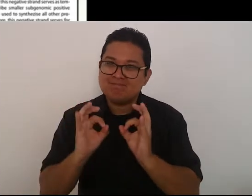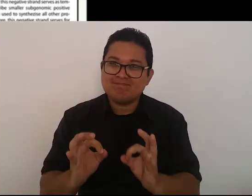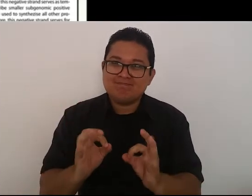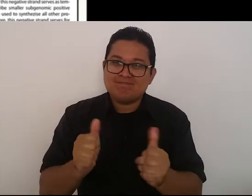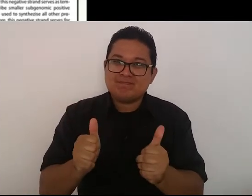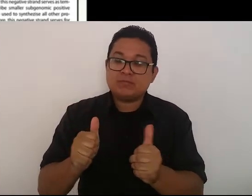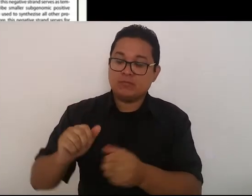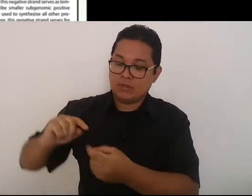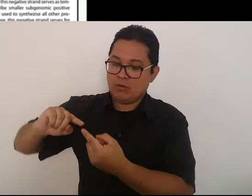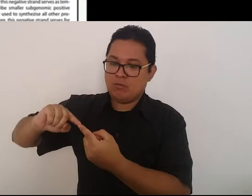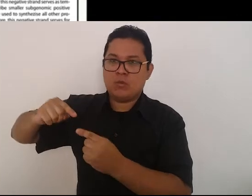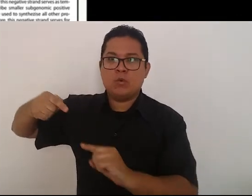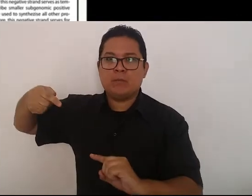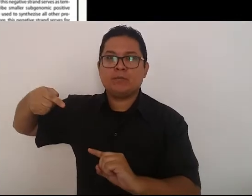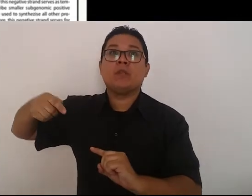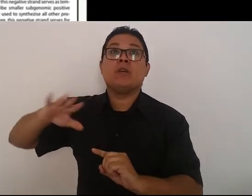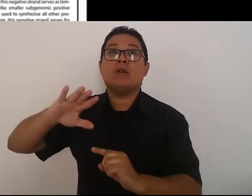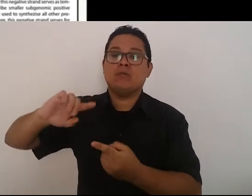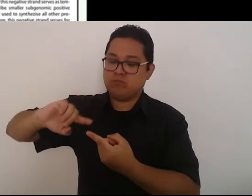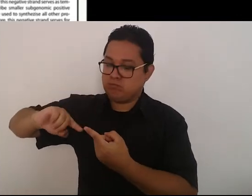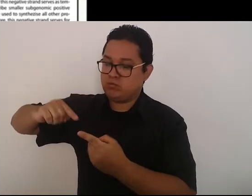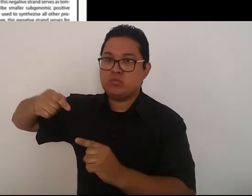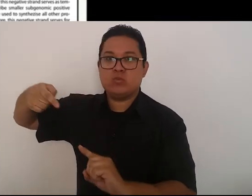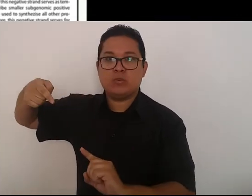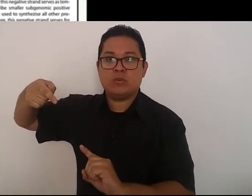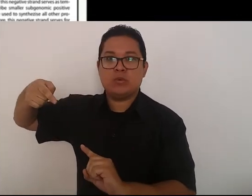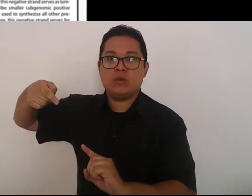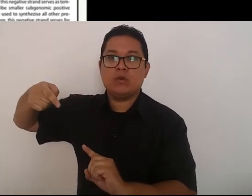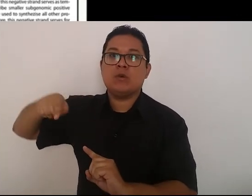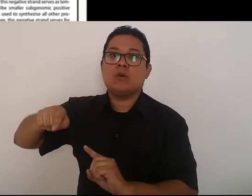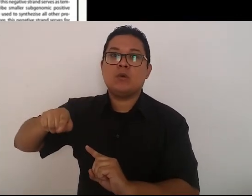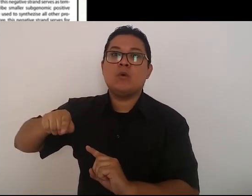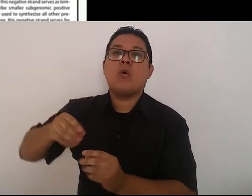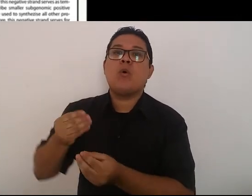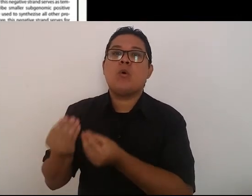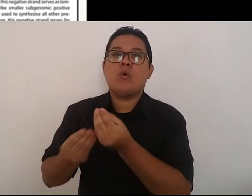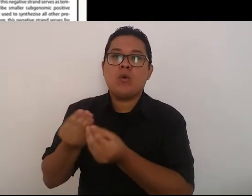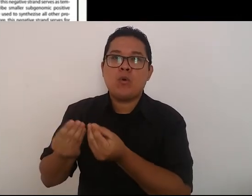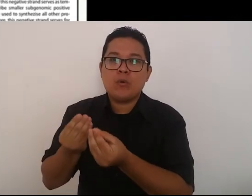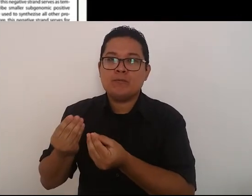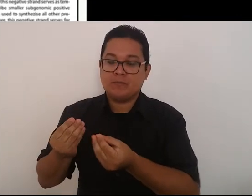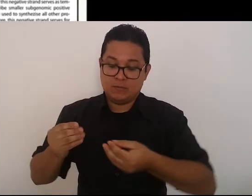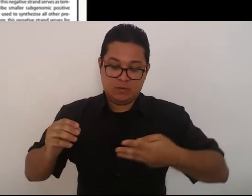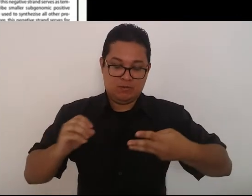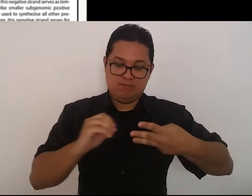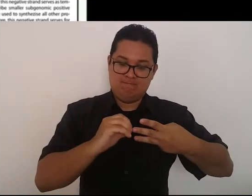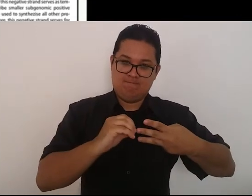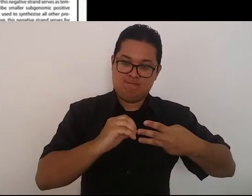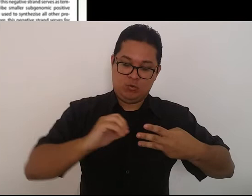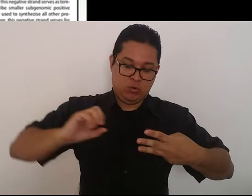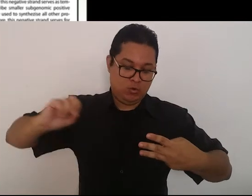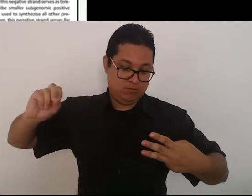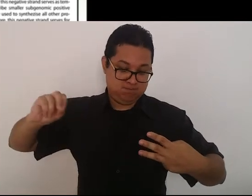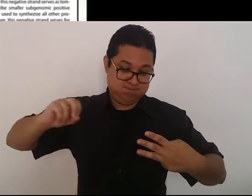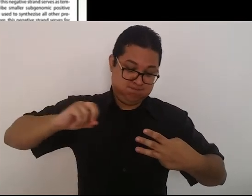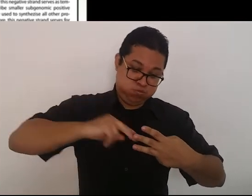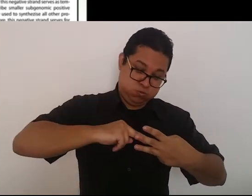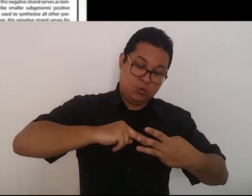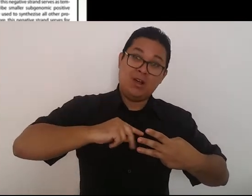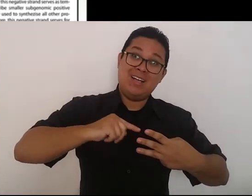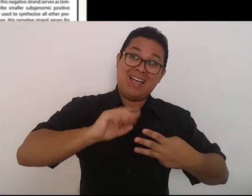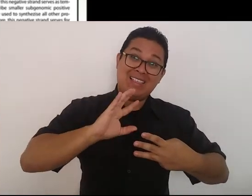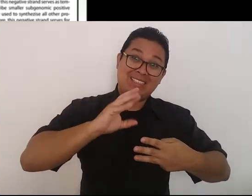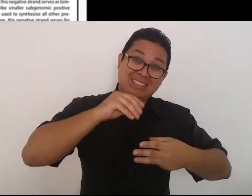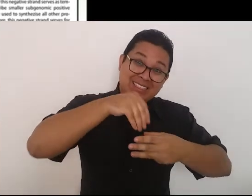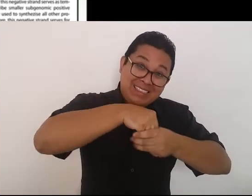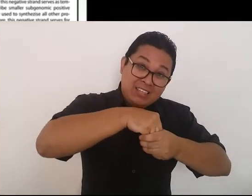bem? Com esse RNA dele, ele faz o seguinte, ele faz